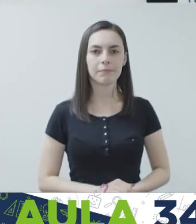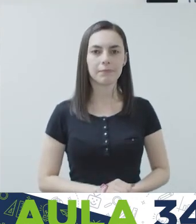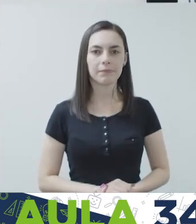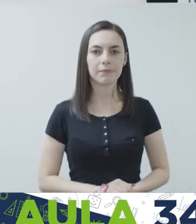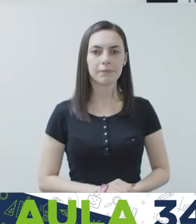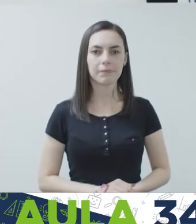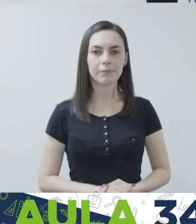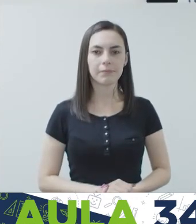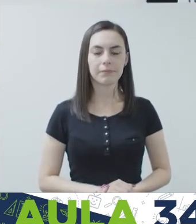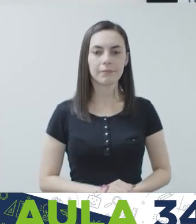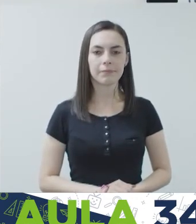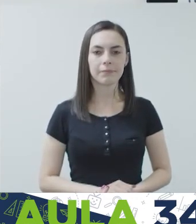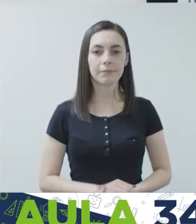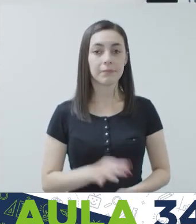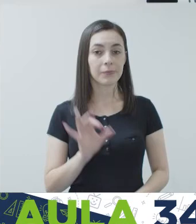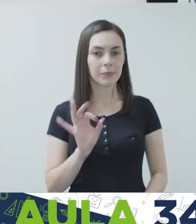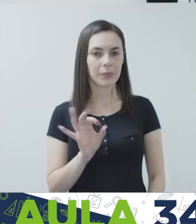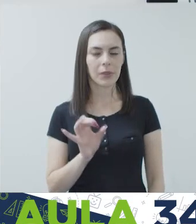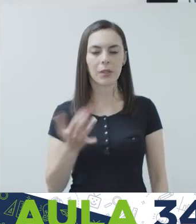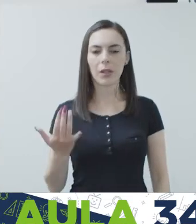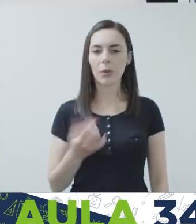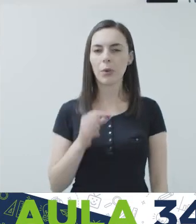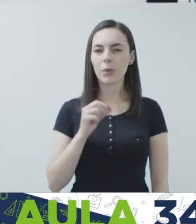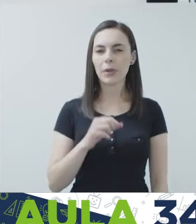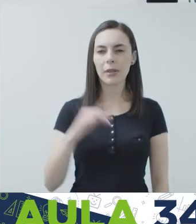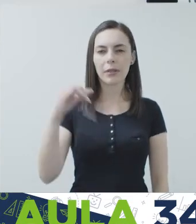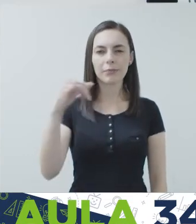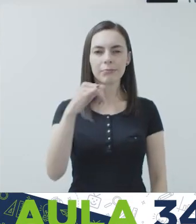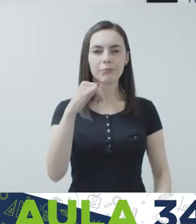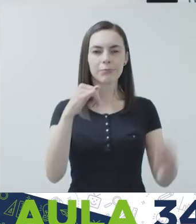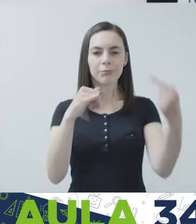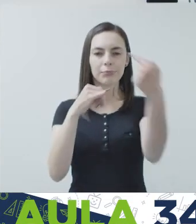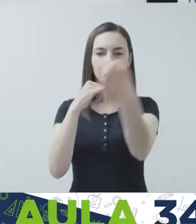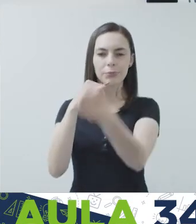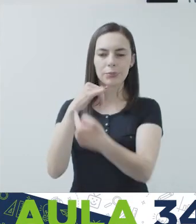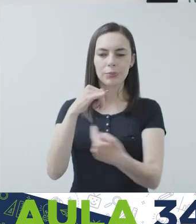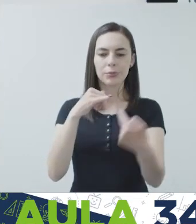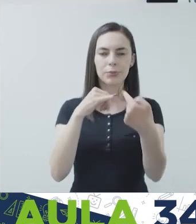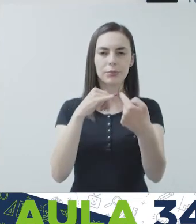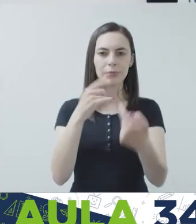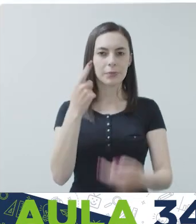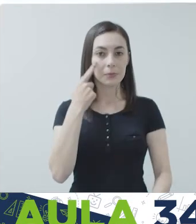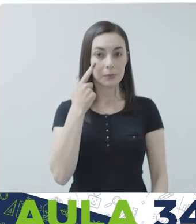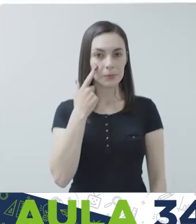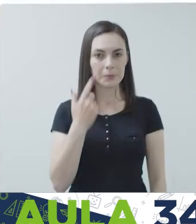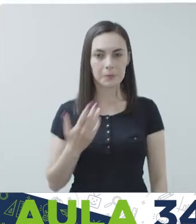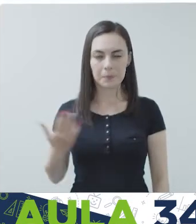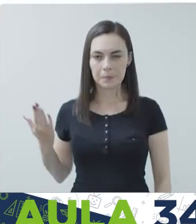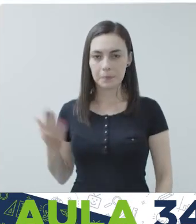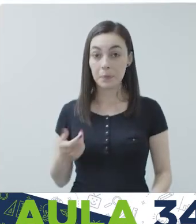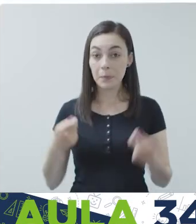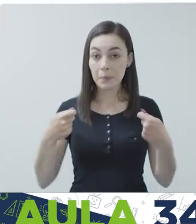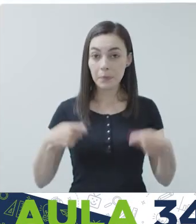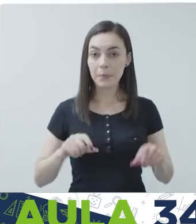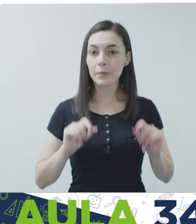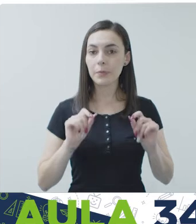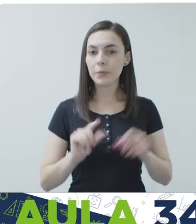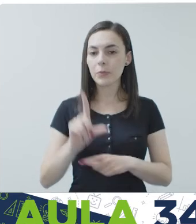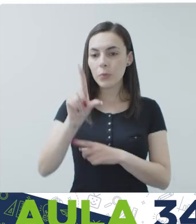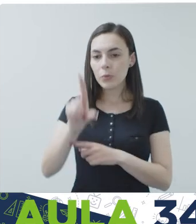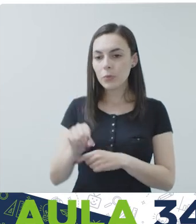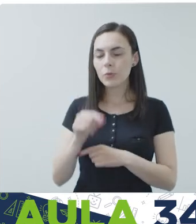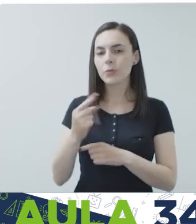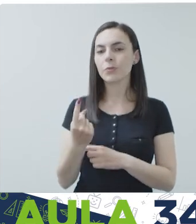Isso mesmo, eu vou circular junto com vocês, contornar lá na tela. Olha só, eu preciso pegar